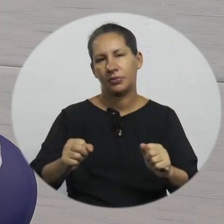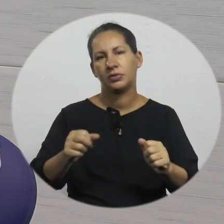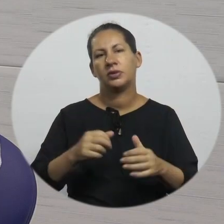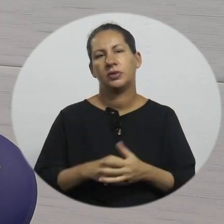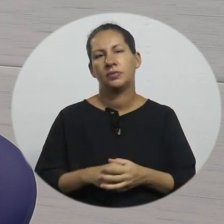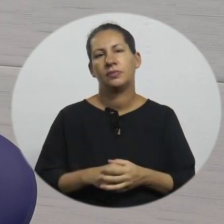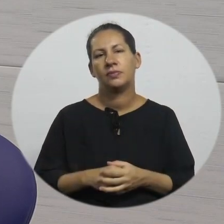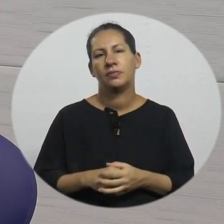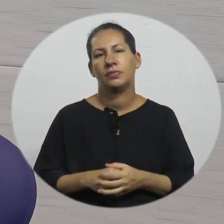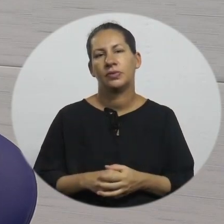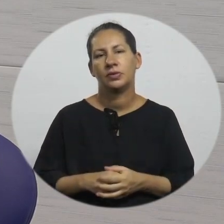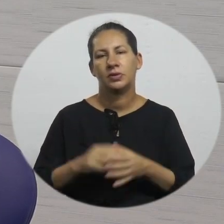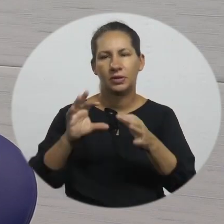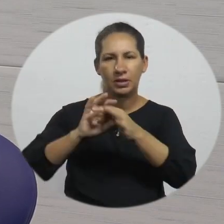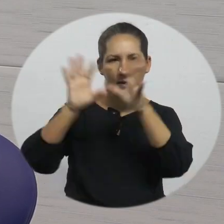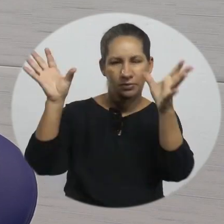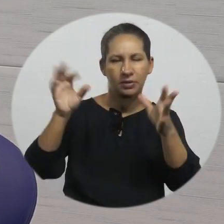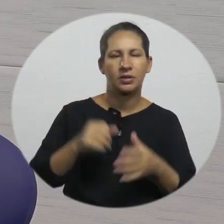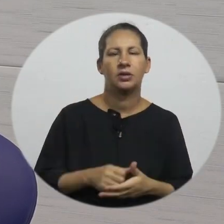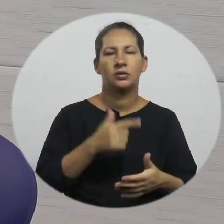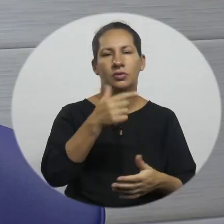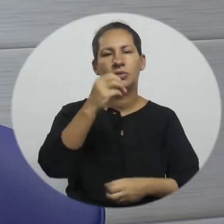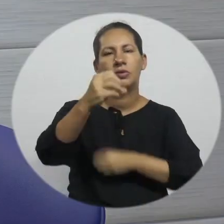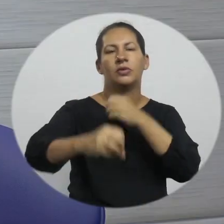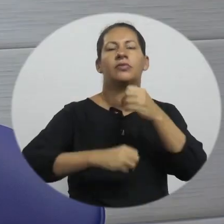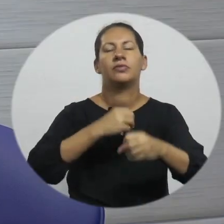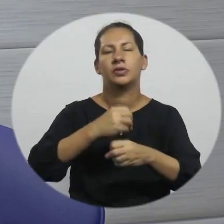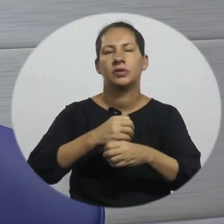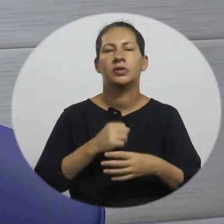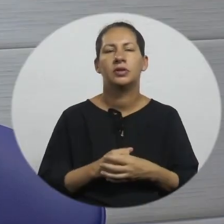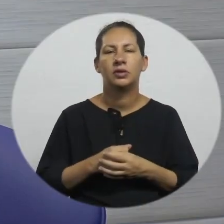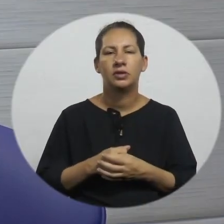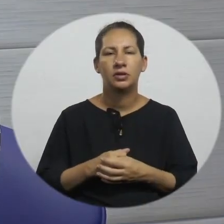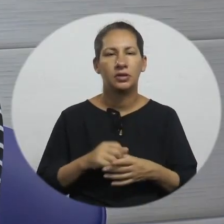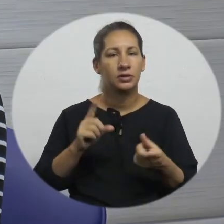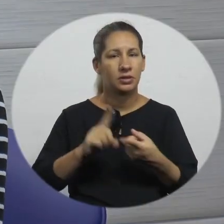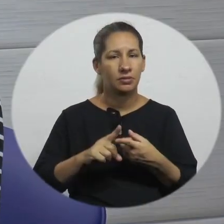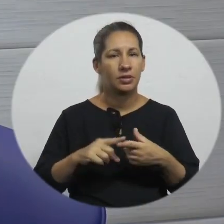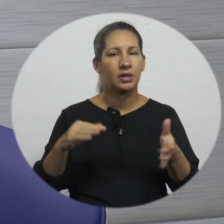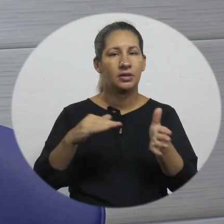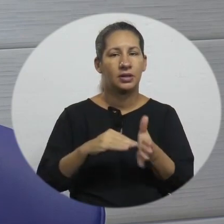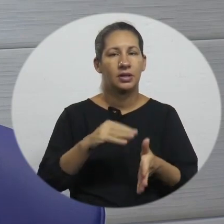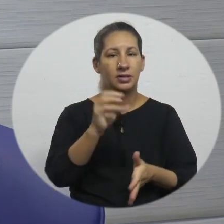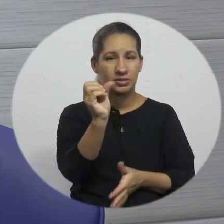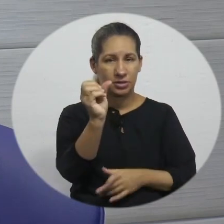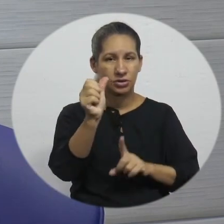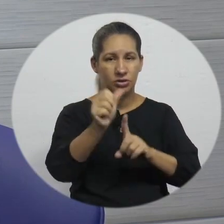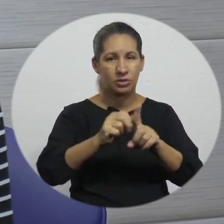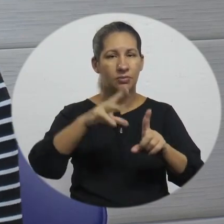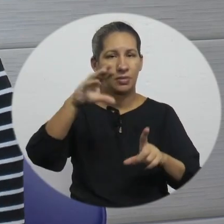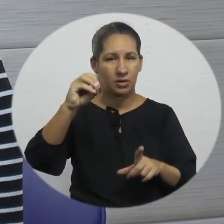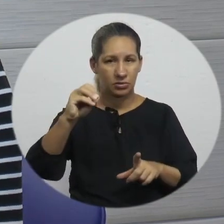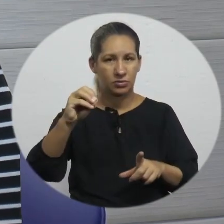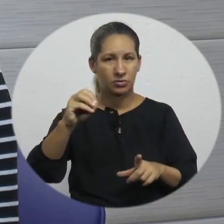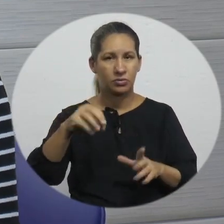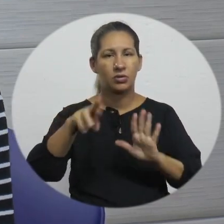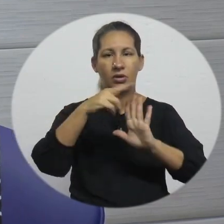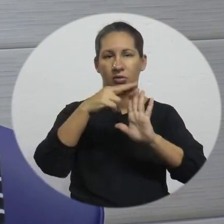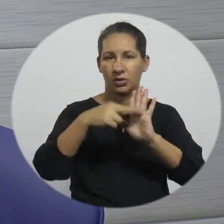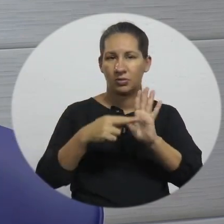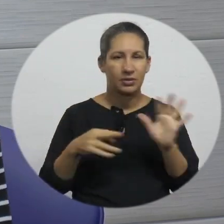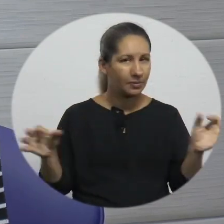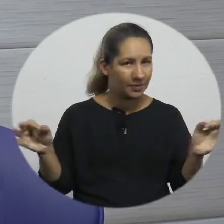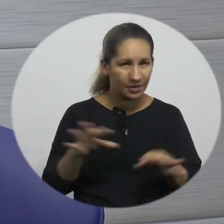situação e exercer sua democracia no pleito 2020. E só para reforçar, o eleitor tem até o dia 6 de maio para fazer essa